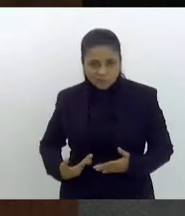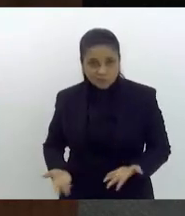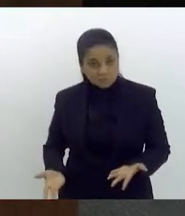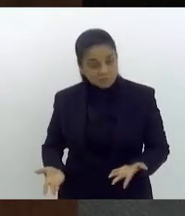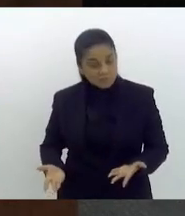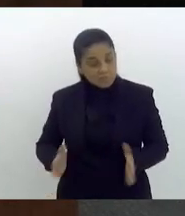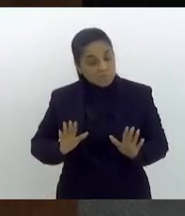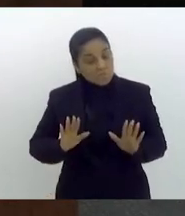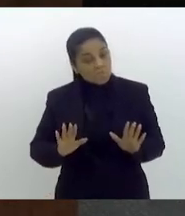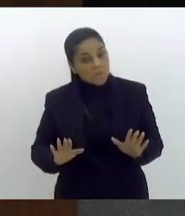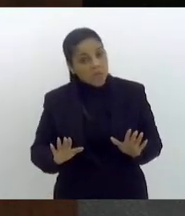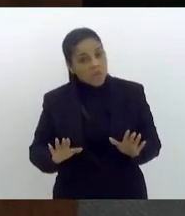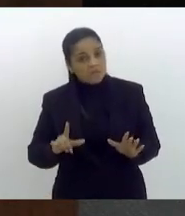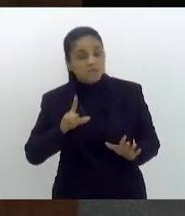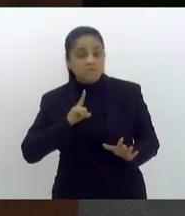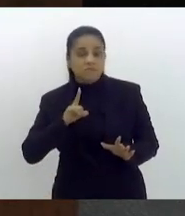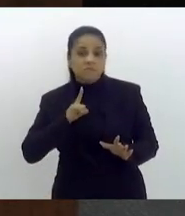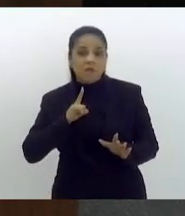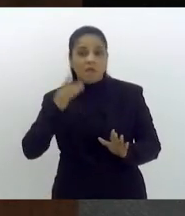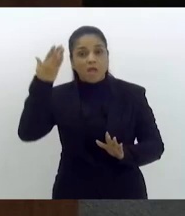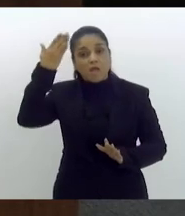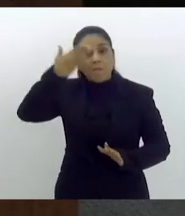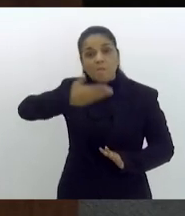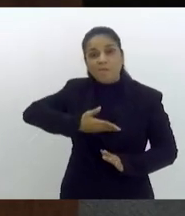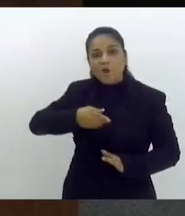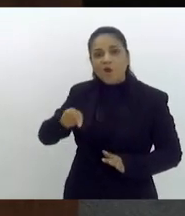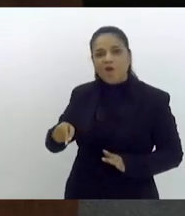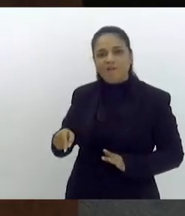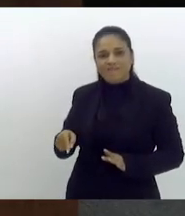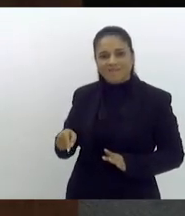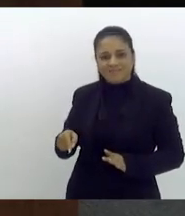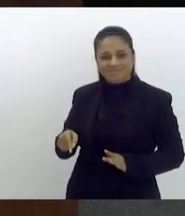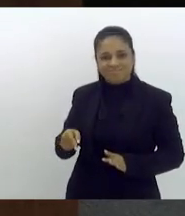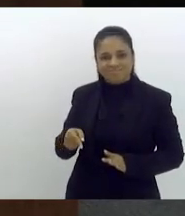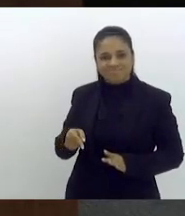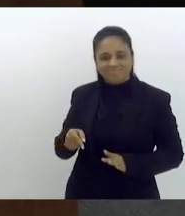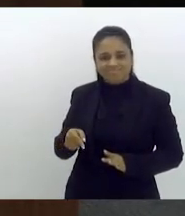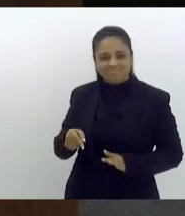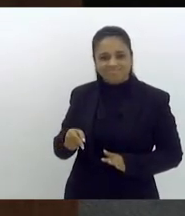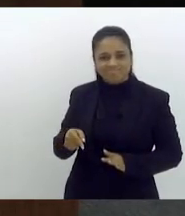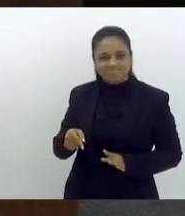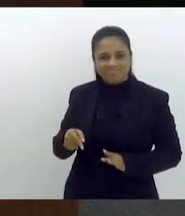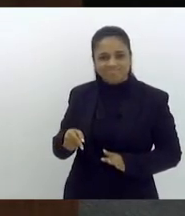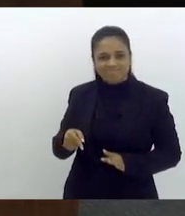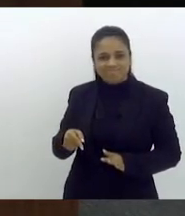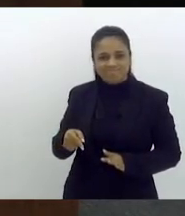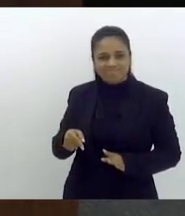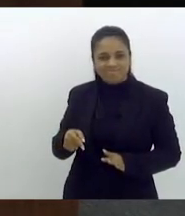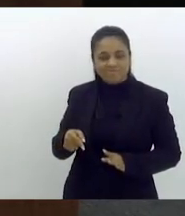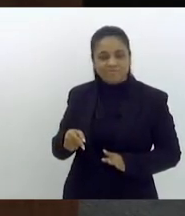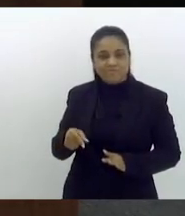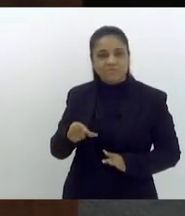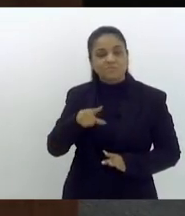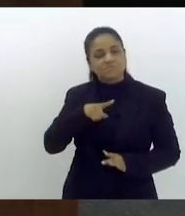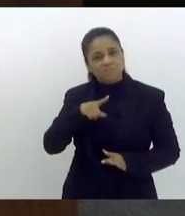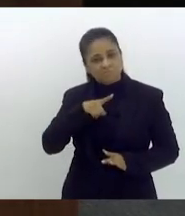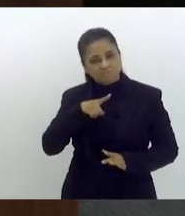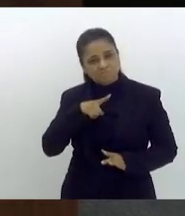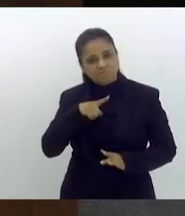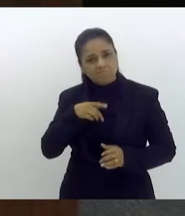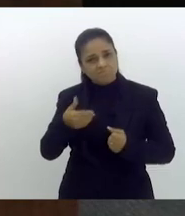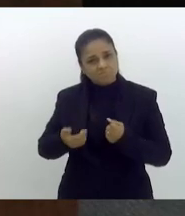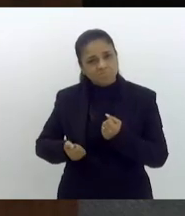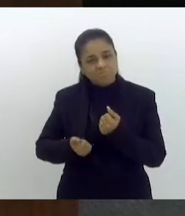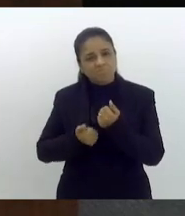o ônus da prova e não de certa forma estarmos amparados né